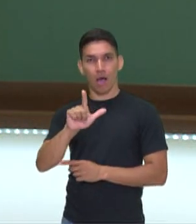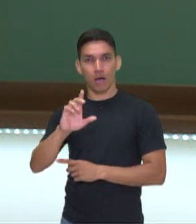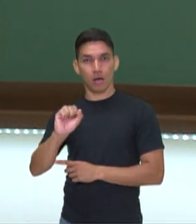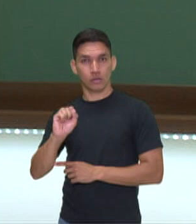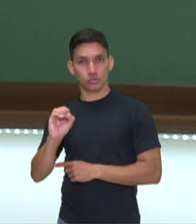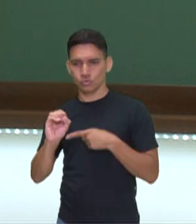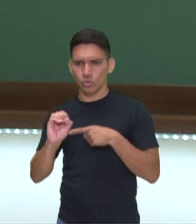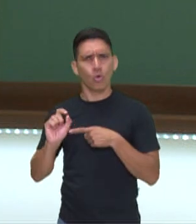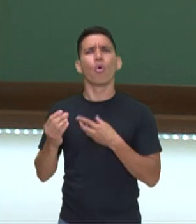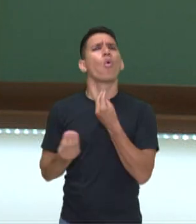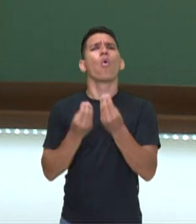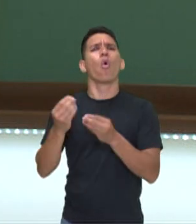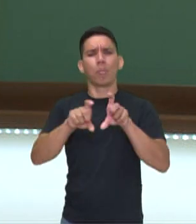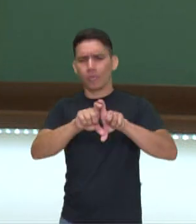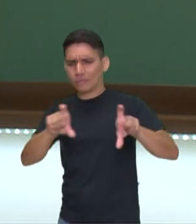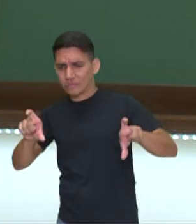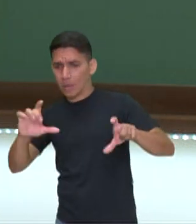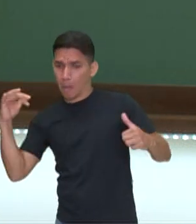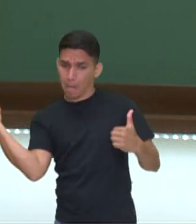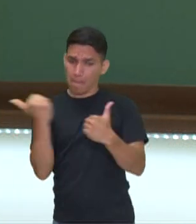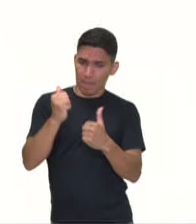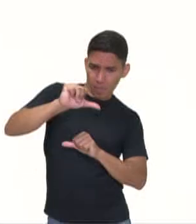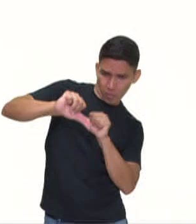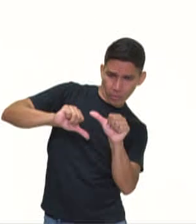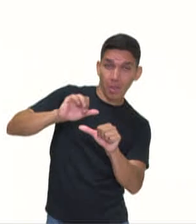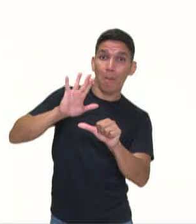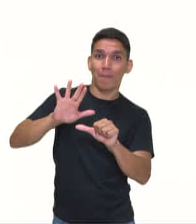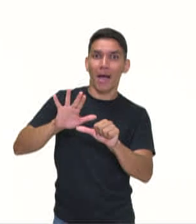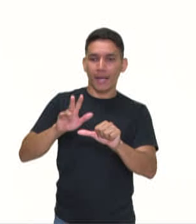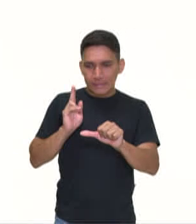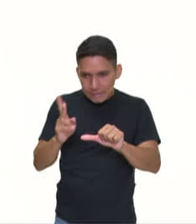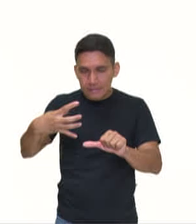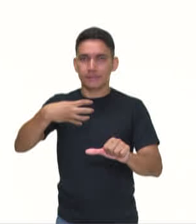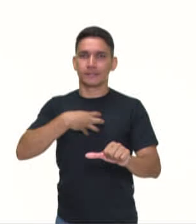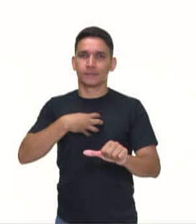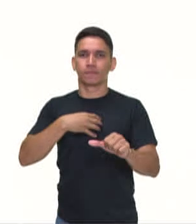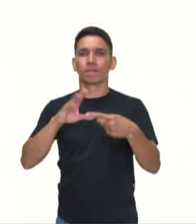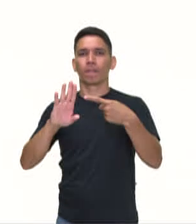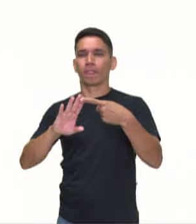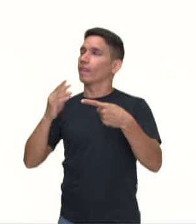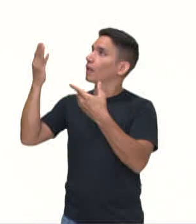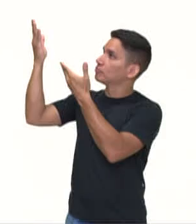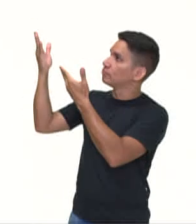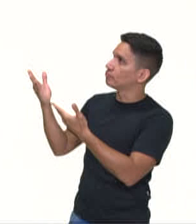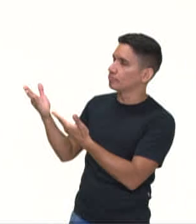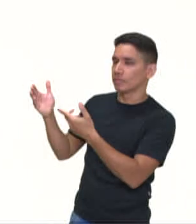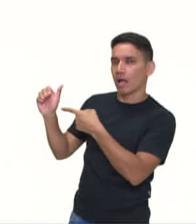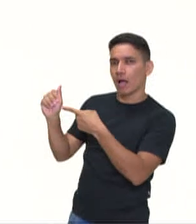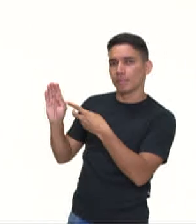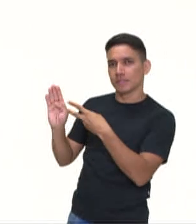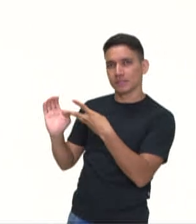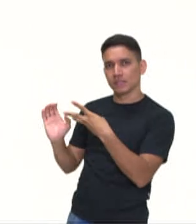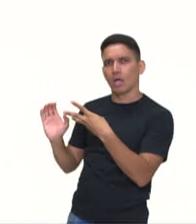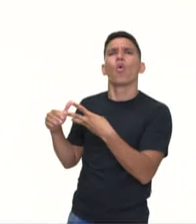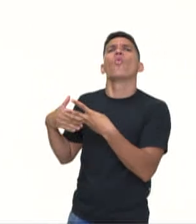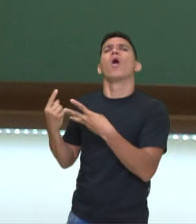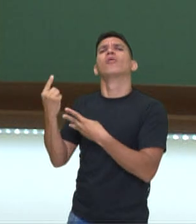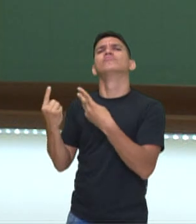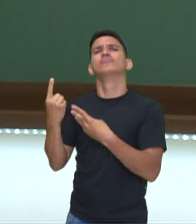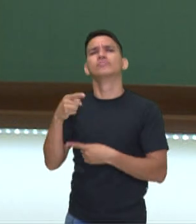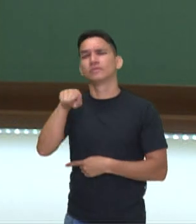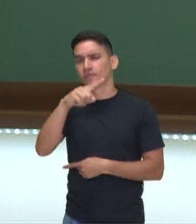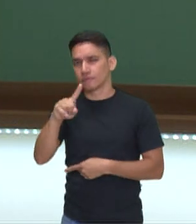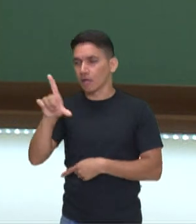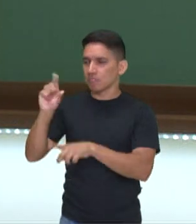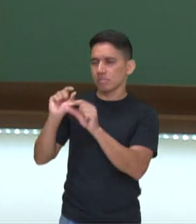destaque sem mudar sentido? Então nós temos beside e like, besides e however, so e then. Vou dar um tempinho para